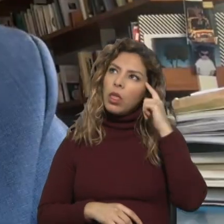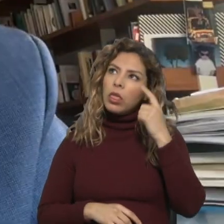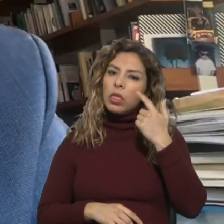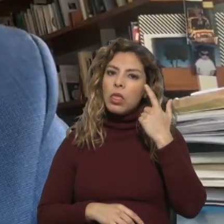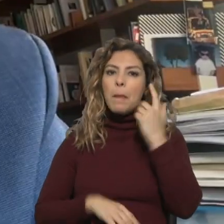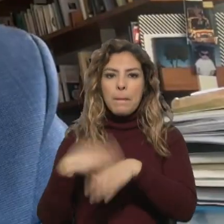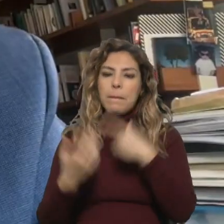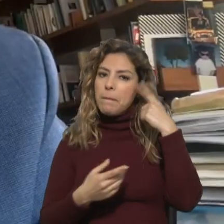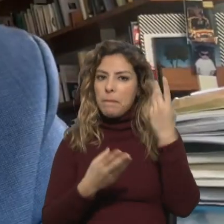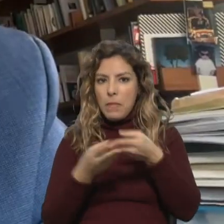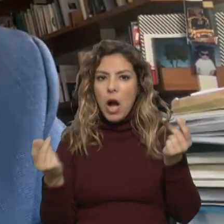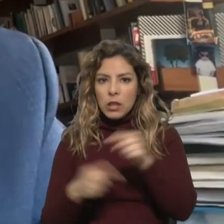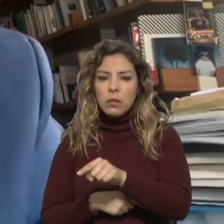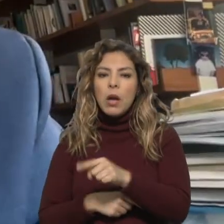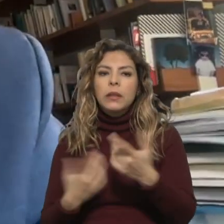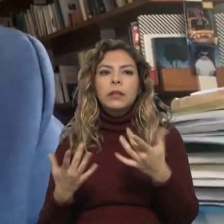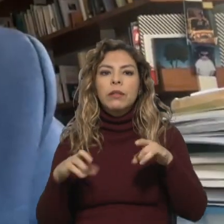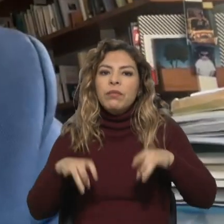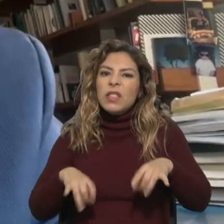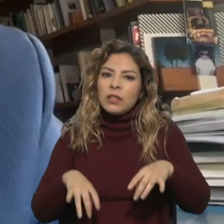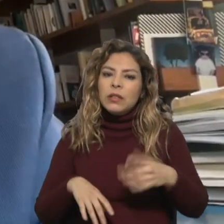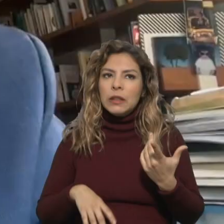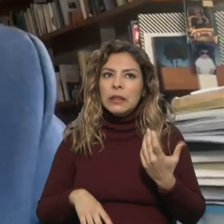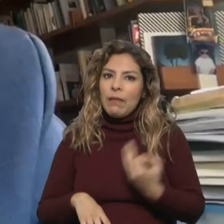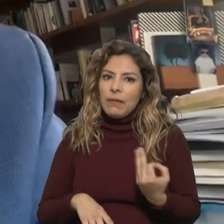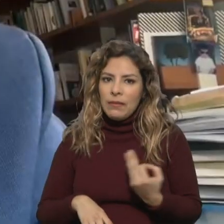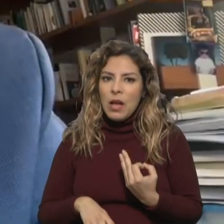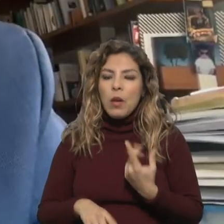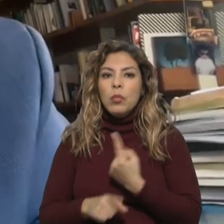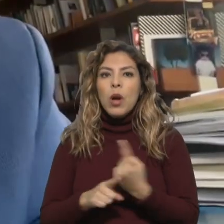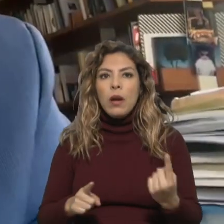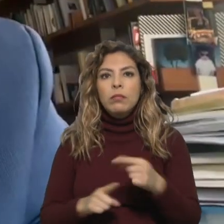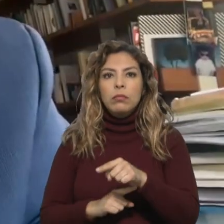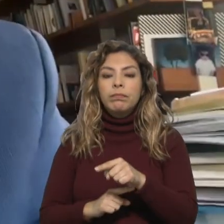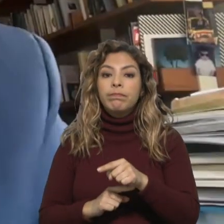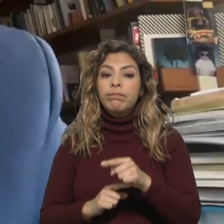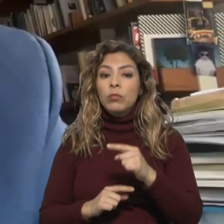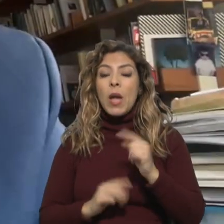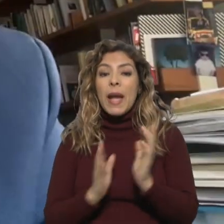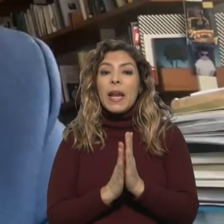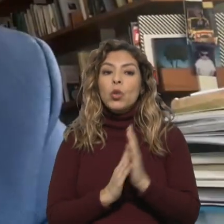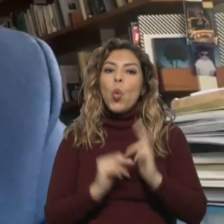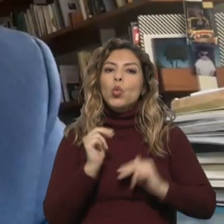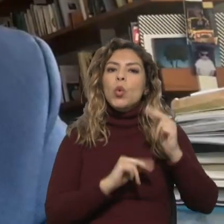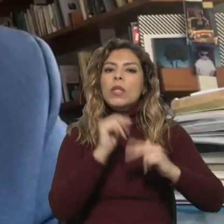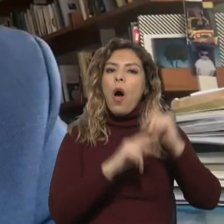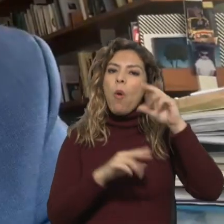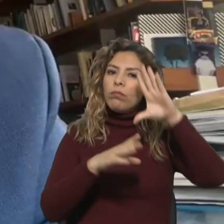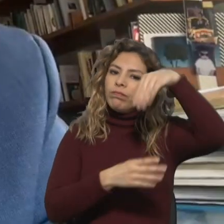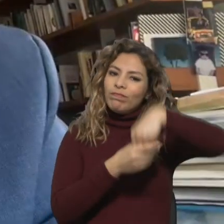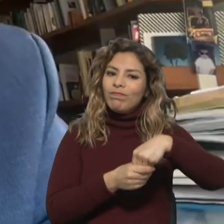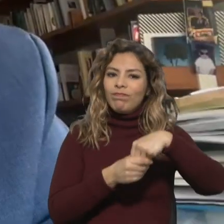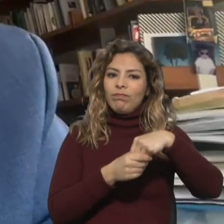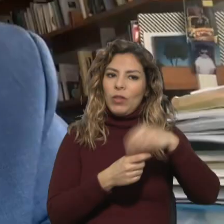um caminho inevitável para a Igreja, para a construção da Igreja. Pode ter depois aplicações mais radicais ou